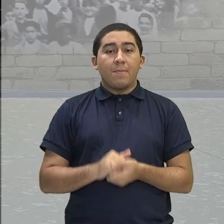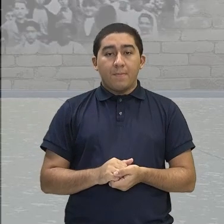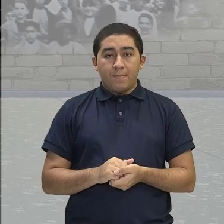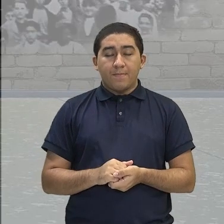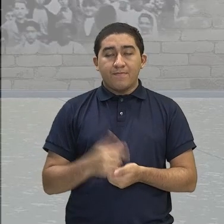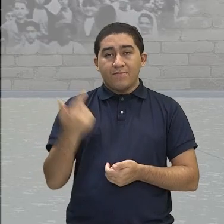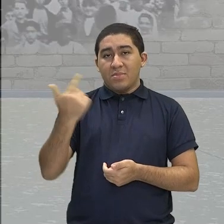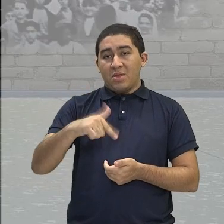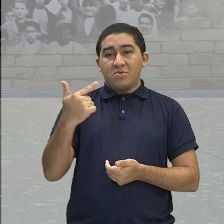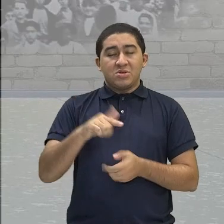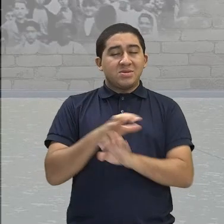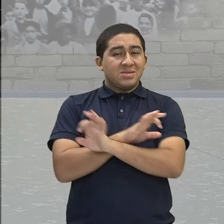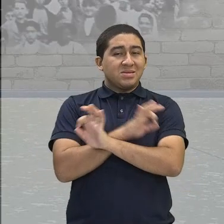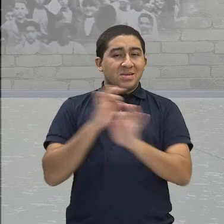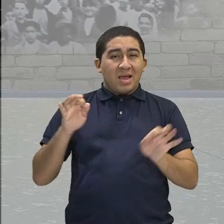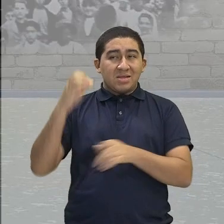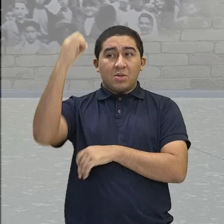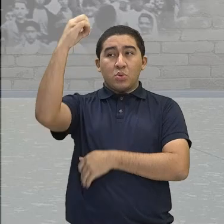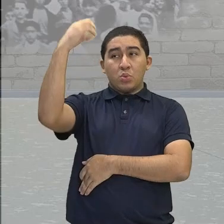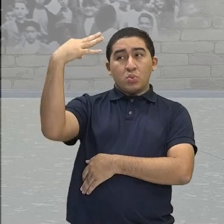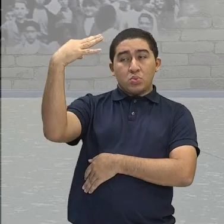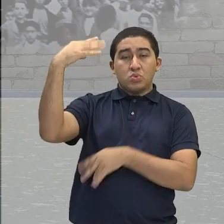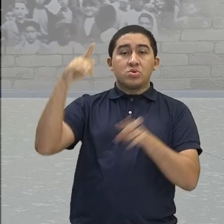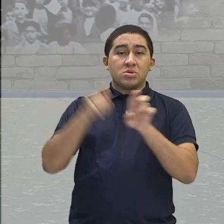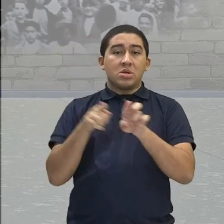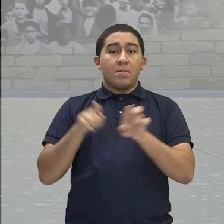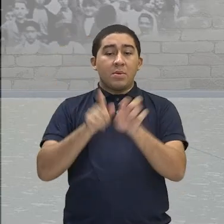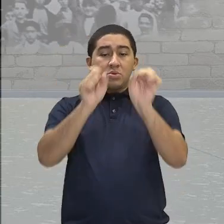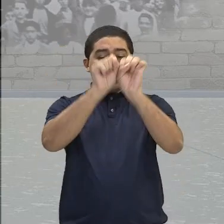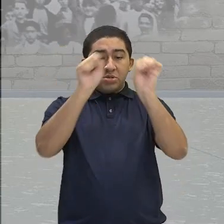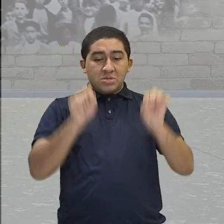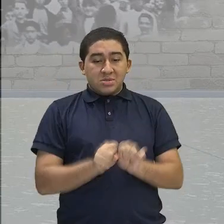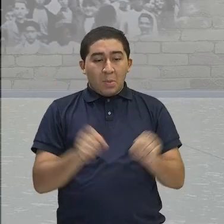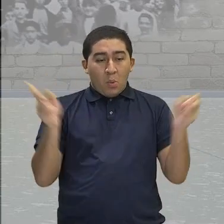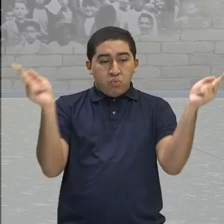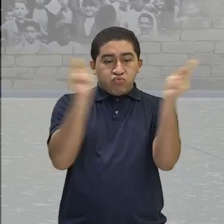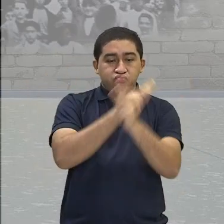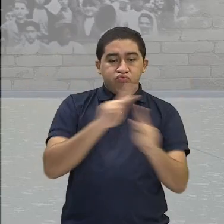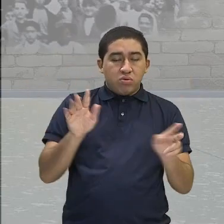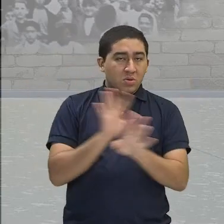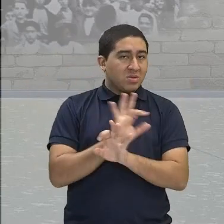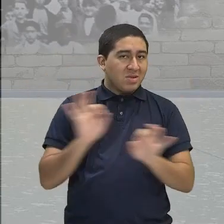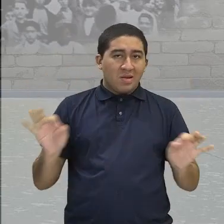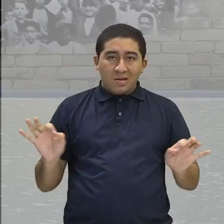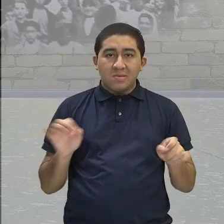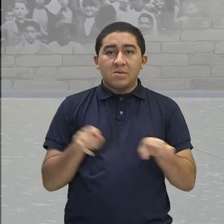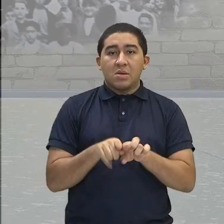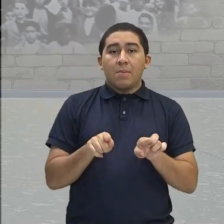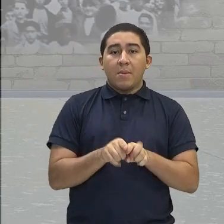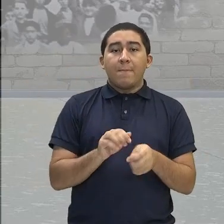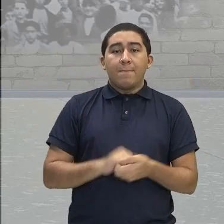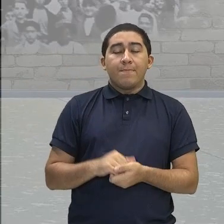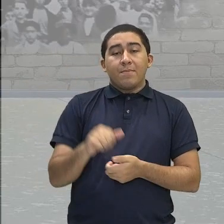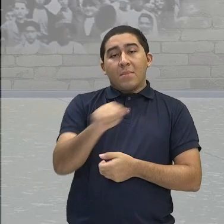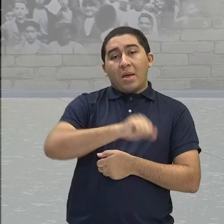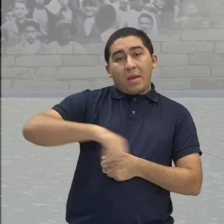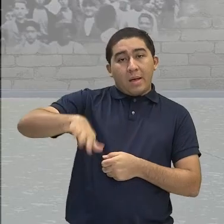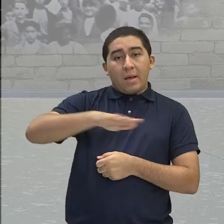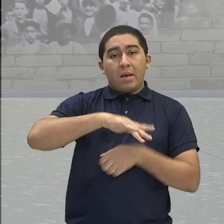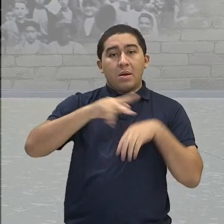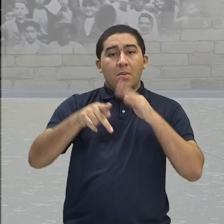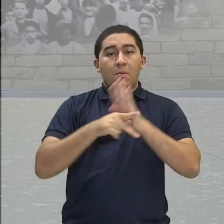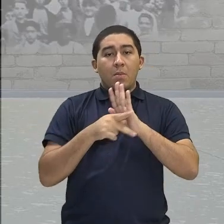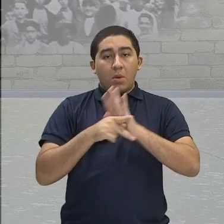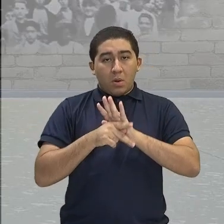Não havia uma iluminação adequada, um sistema de ventilação, vamos dizer assim, uma área para que houvesse um